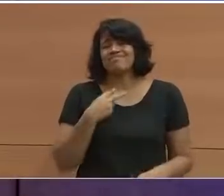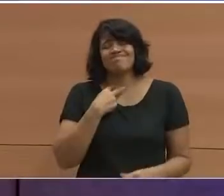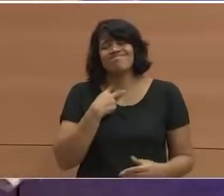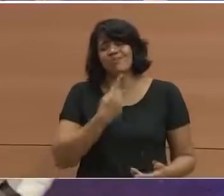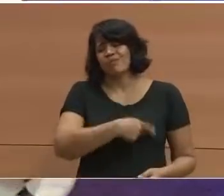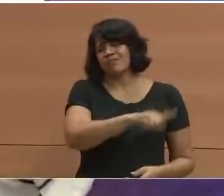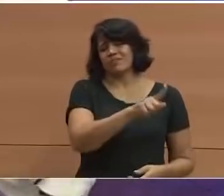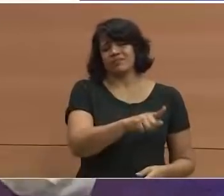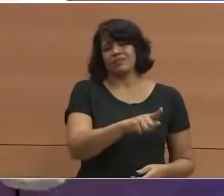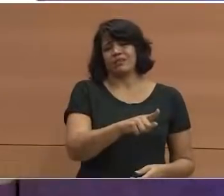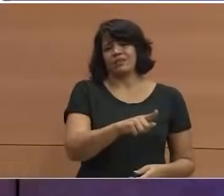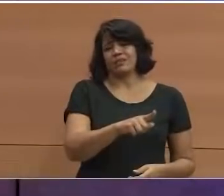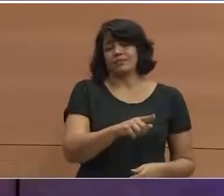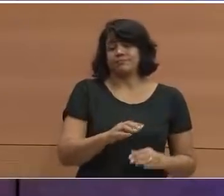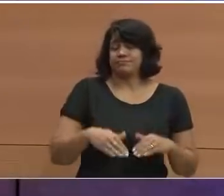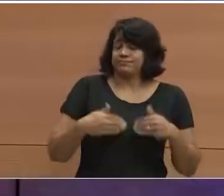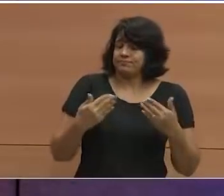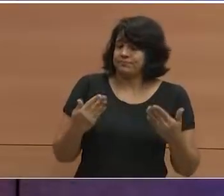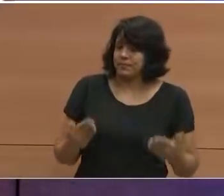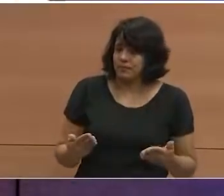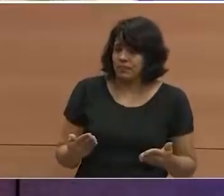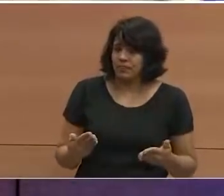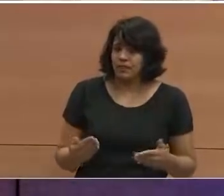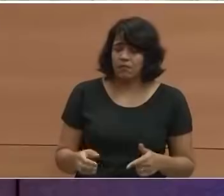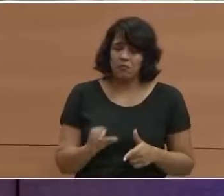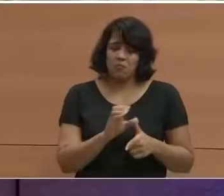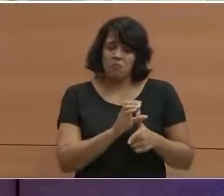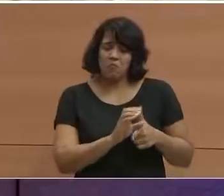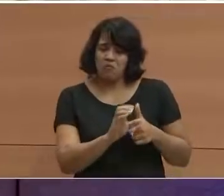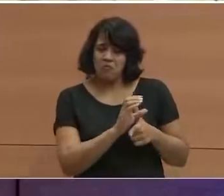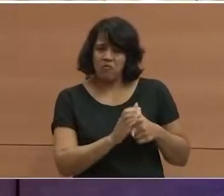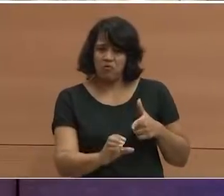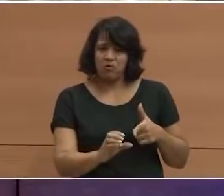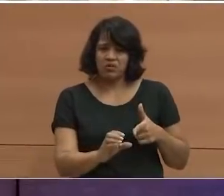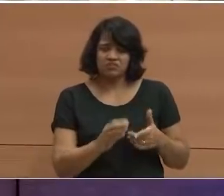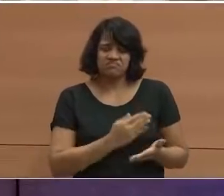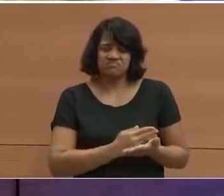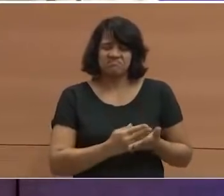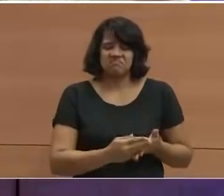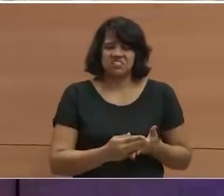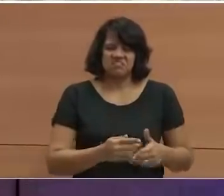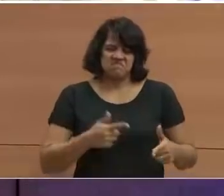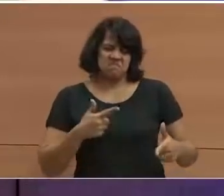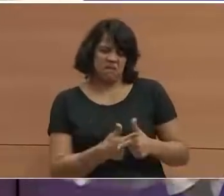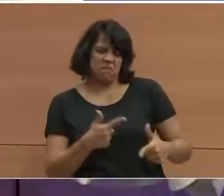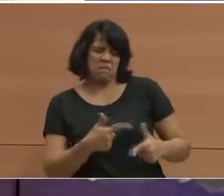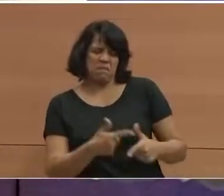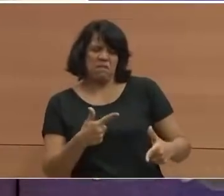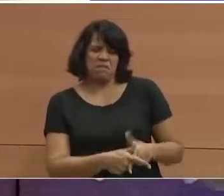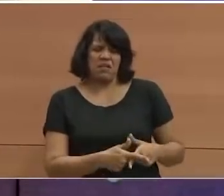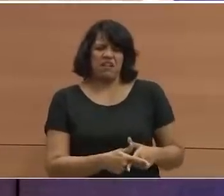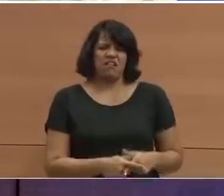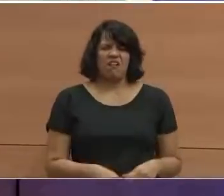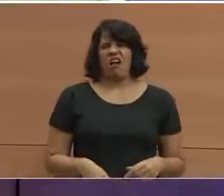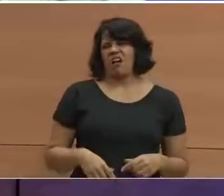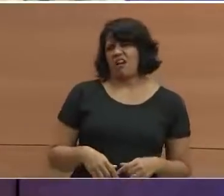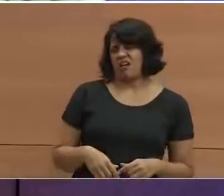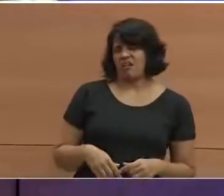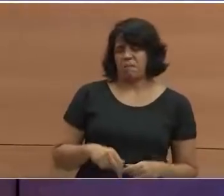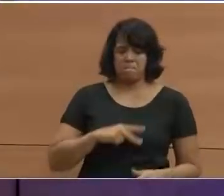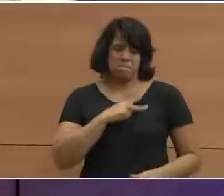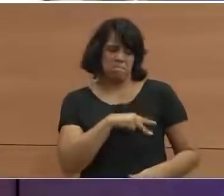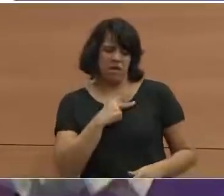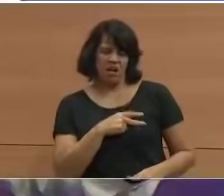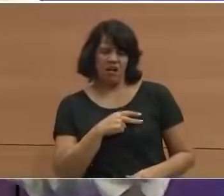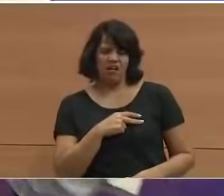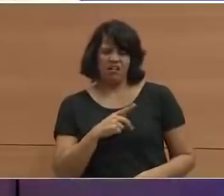já começaram a criticar de que Paulo, ele é uma pessoa de duas palavras. Ele falou que vinha